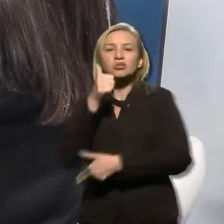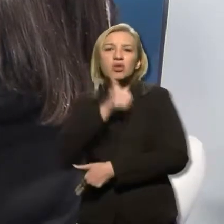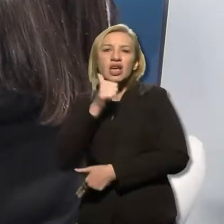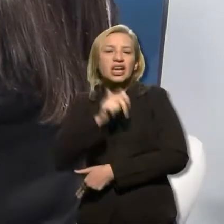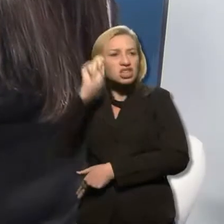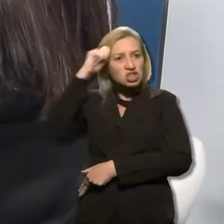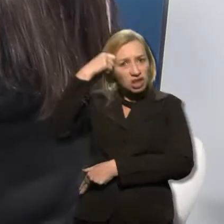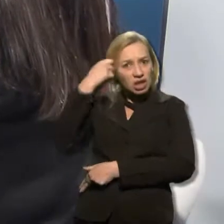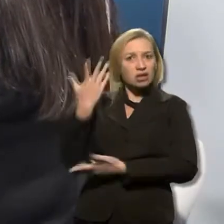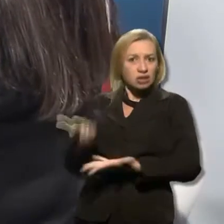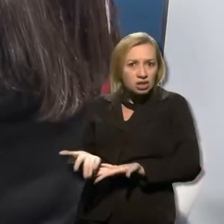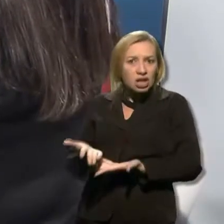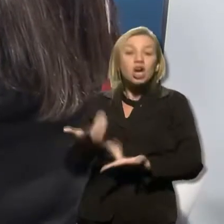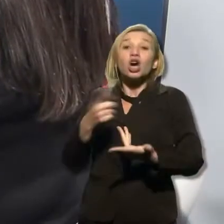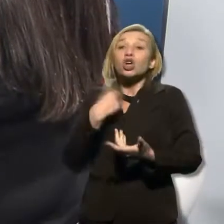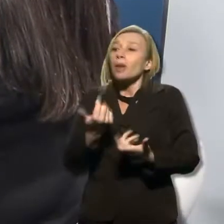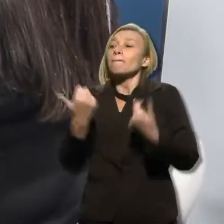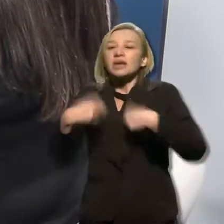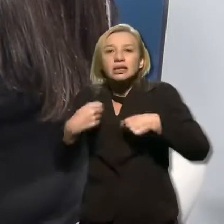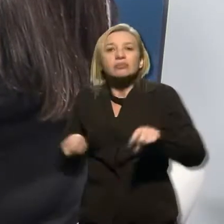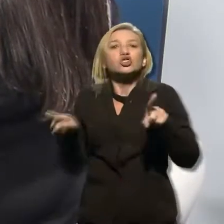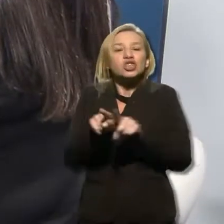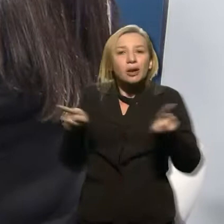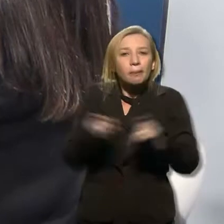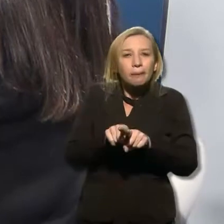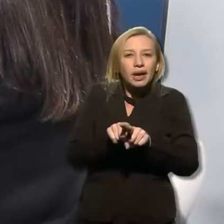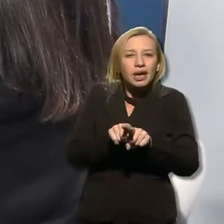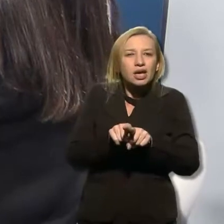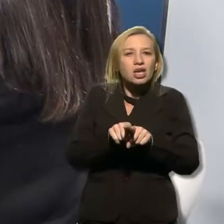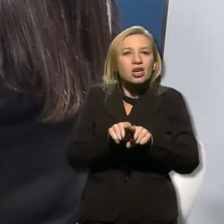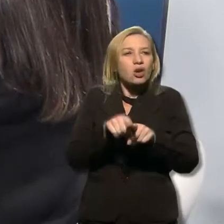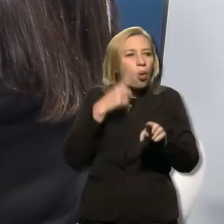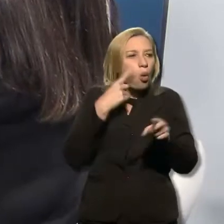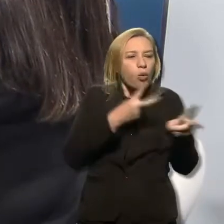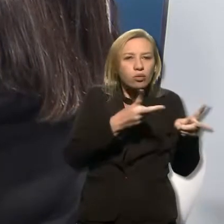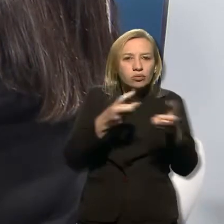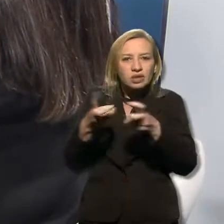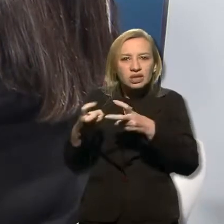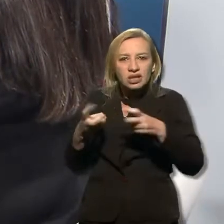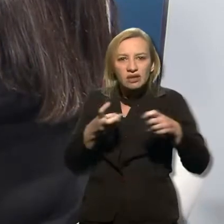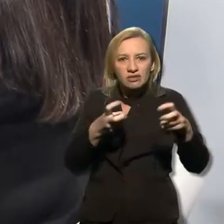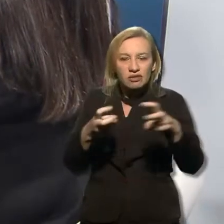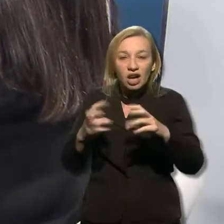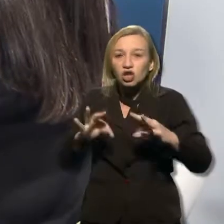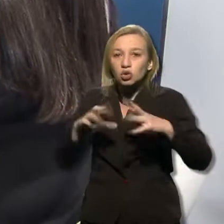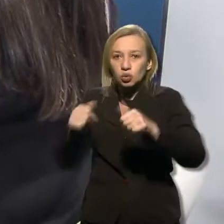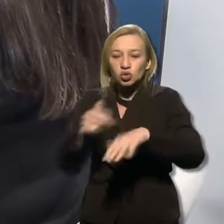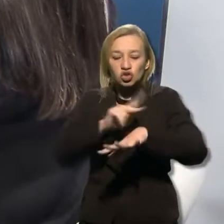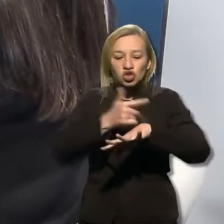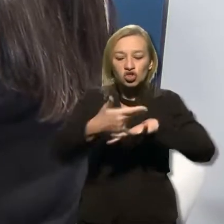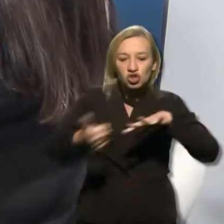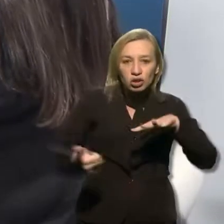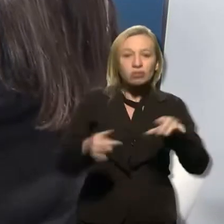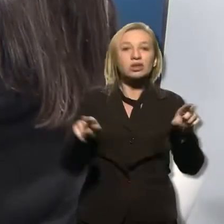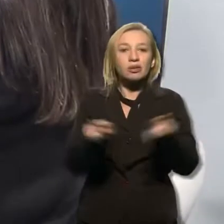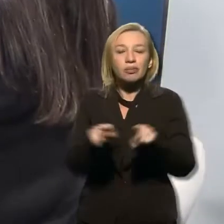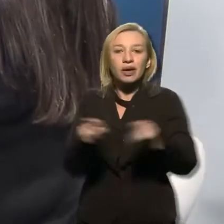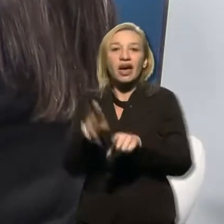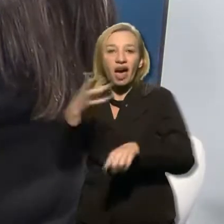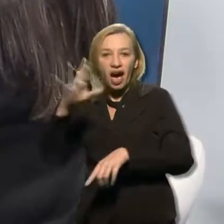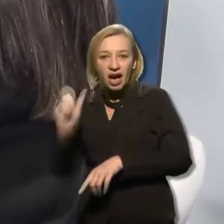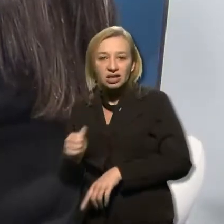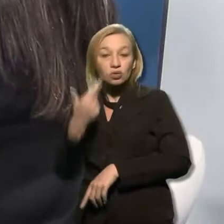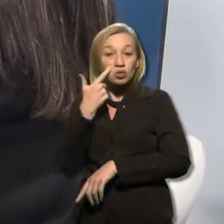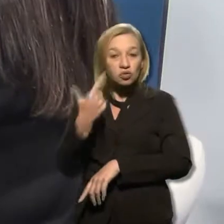infinidade de pessoas negras. Então, a gente precisa também fazer um recorte de gênero e raça quando a gente olha para as